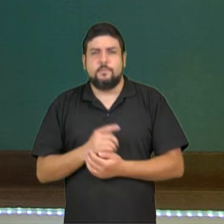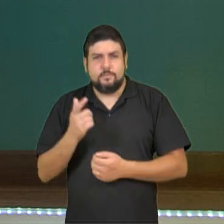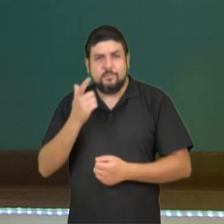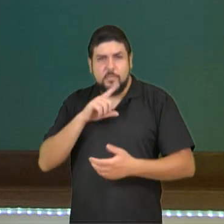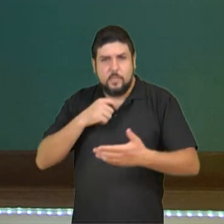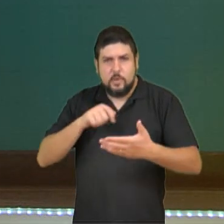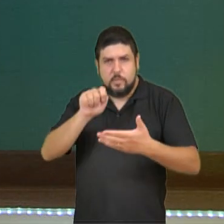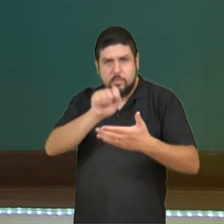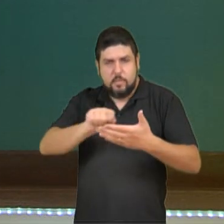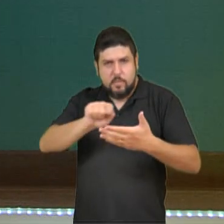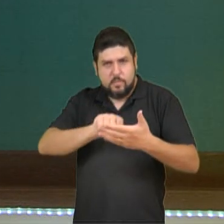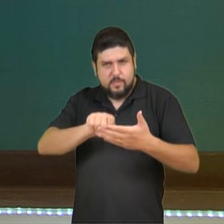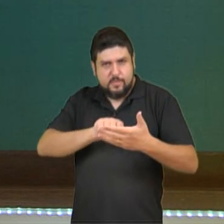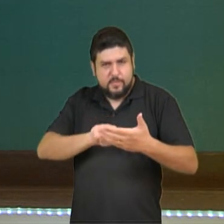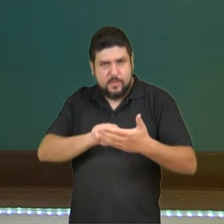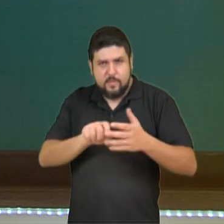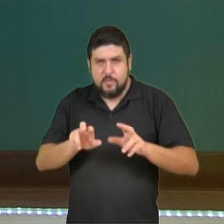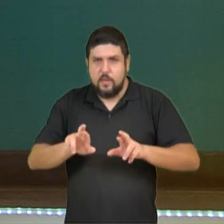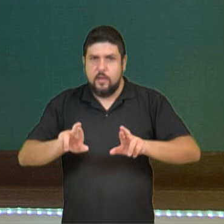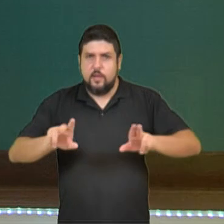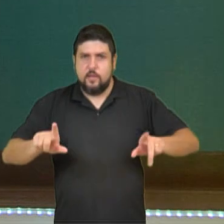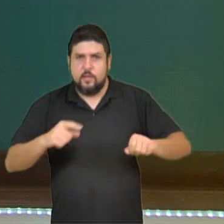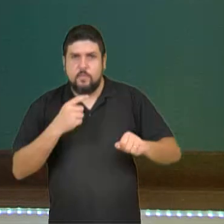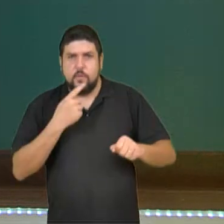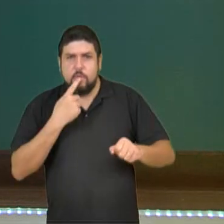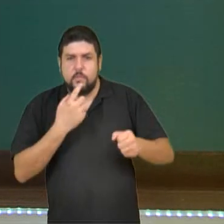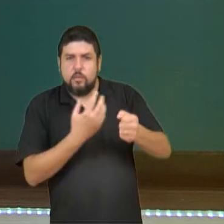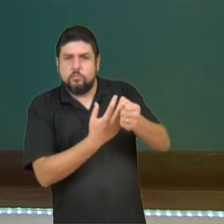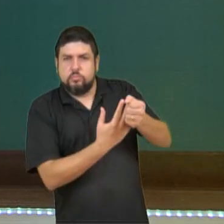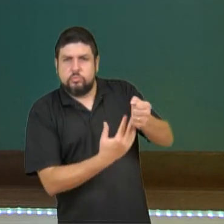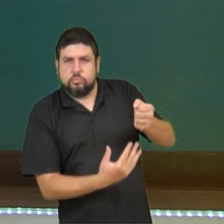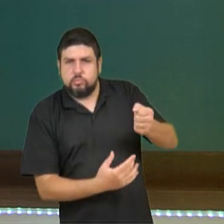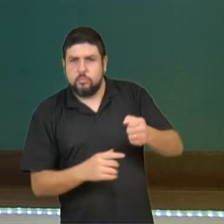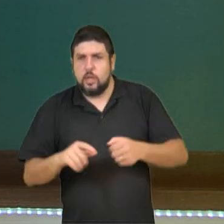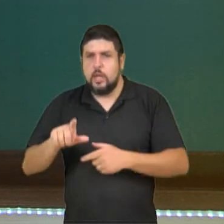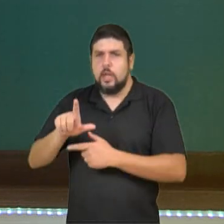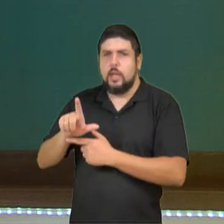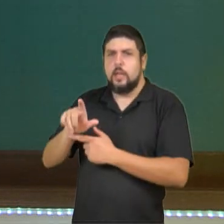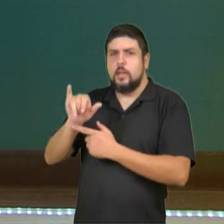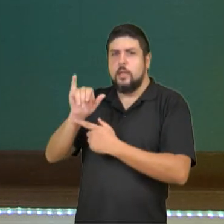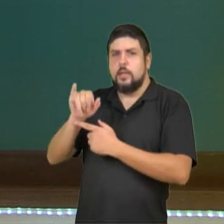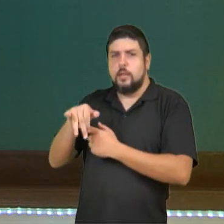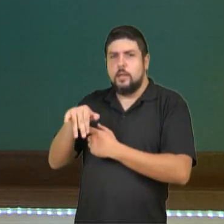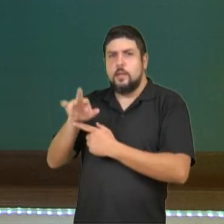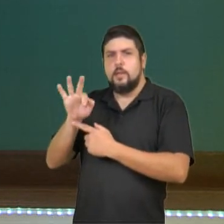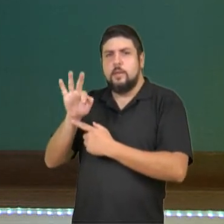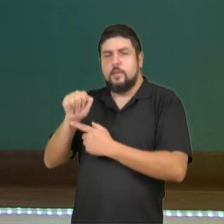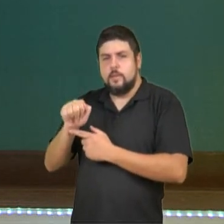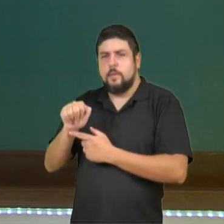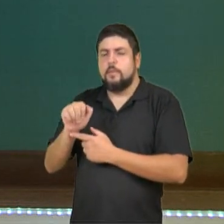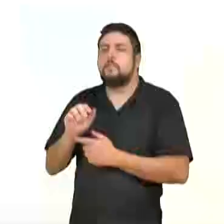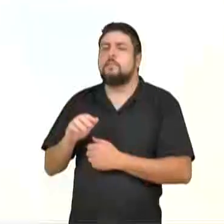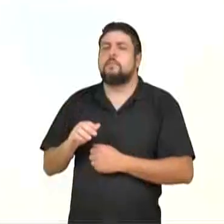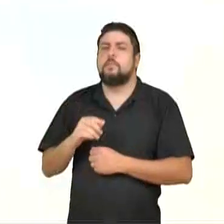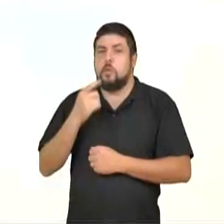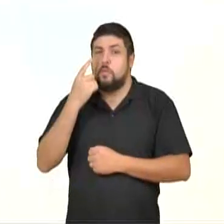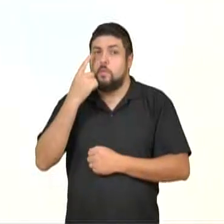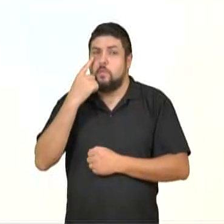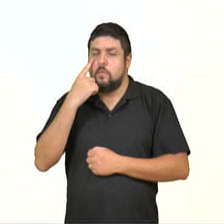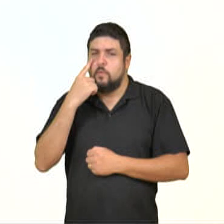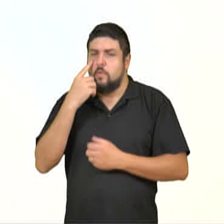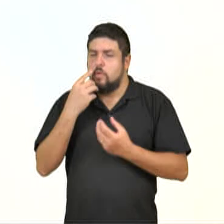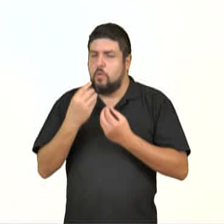Conseguiu fazer essa diferenciação entre a linfa e o sangue? Então vamos ver se você conseguiu, se